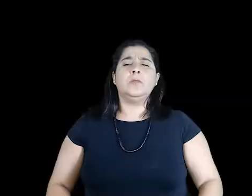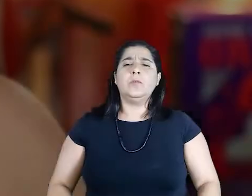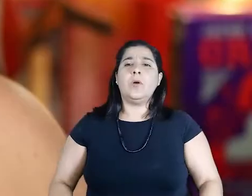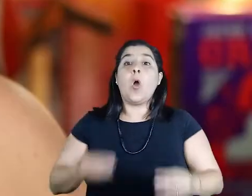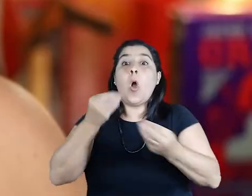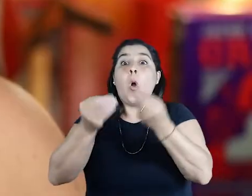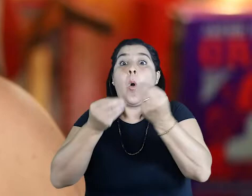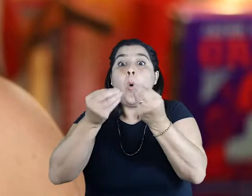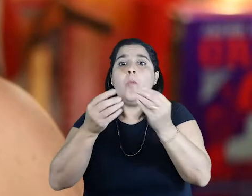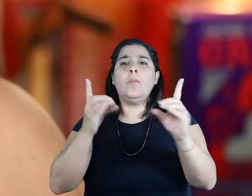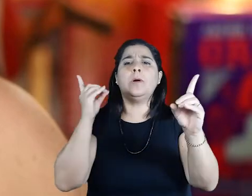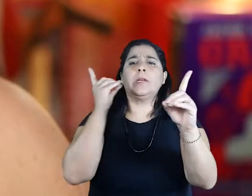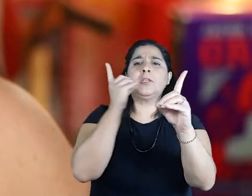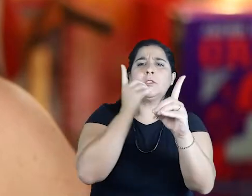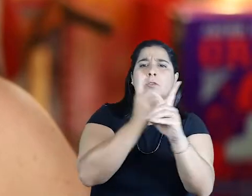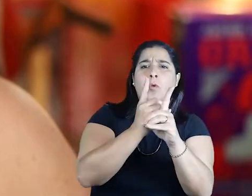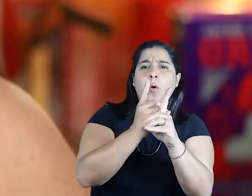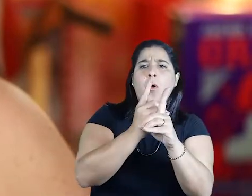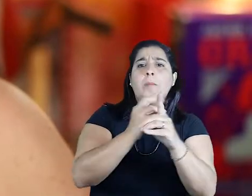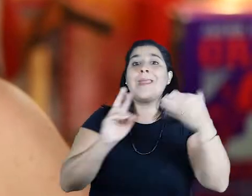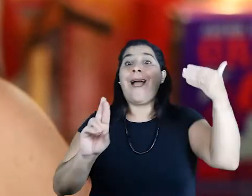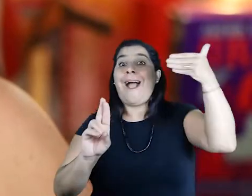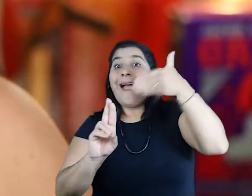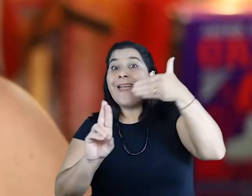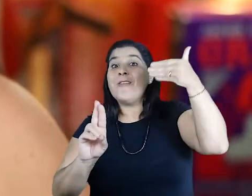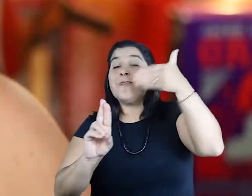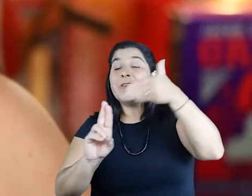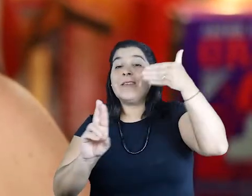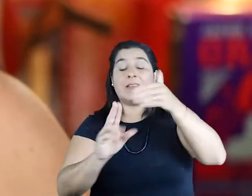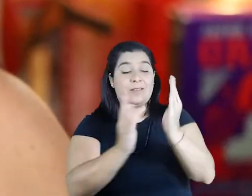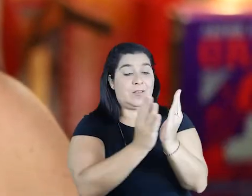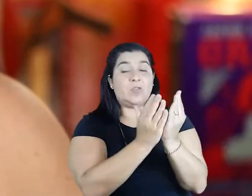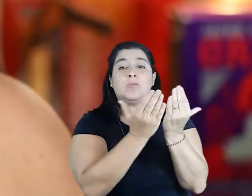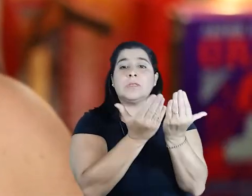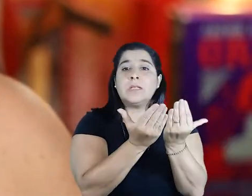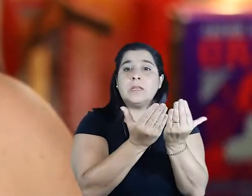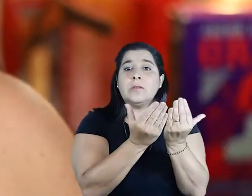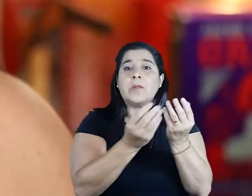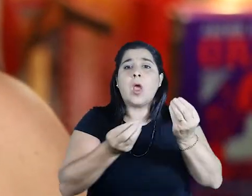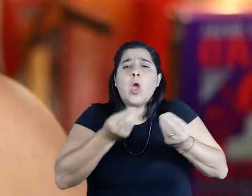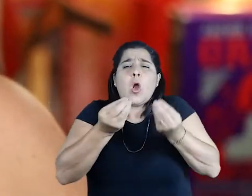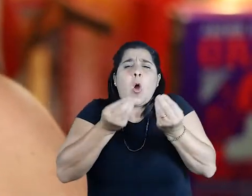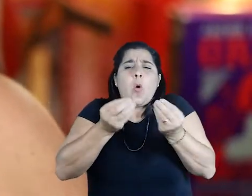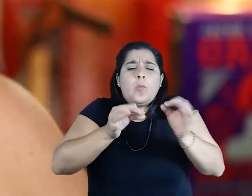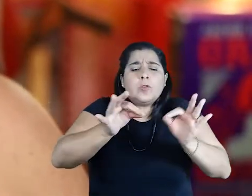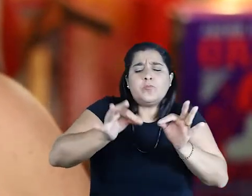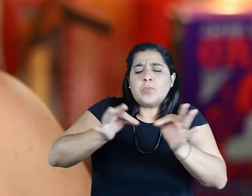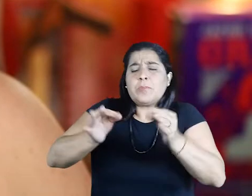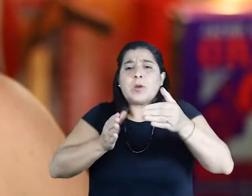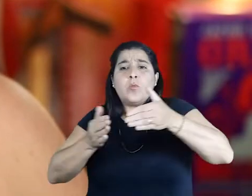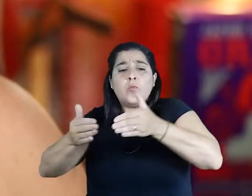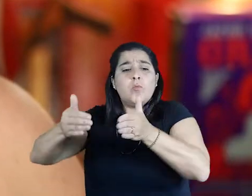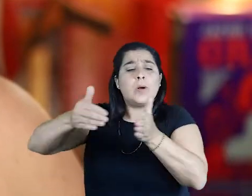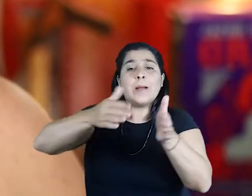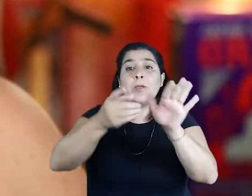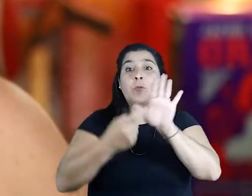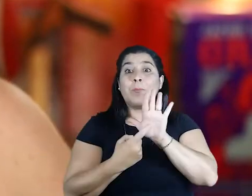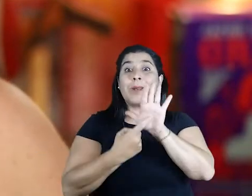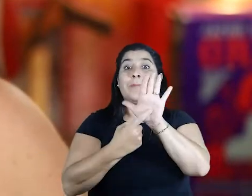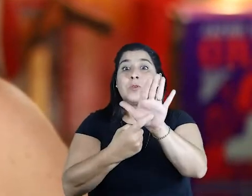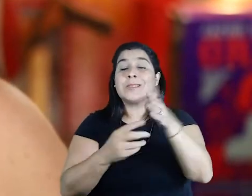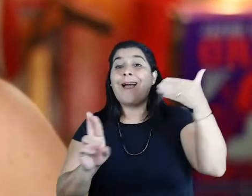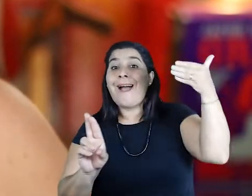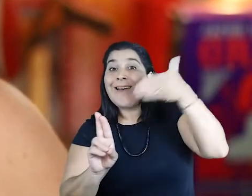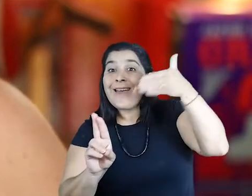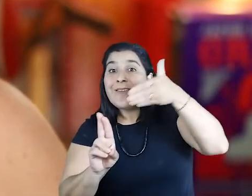Como é que a gente descobre quais são as referências que contém o livro e como é que a gente prepara um caminho que apresente